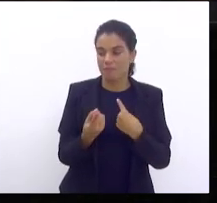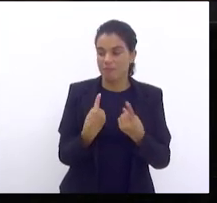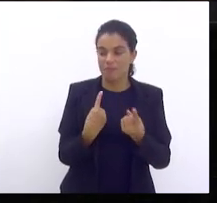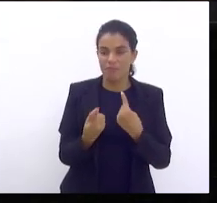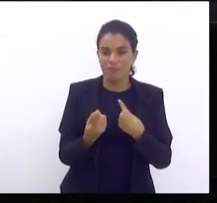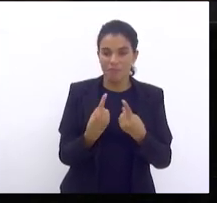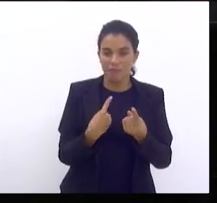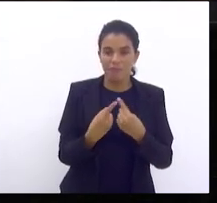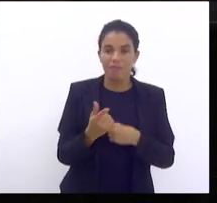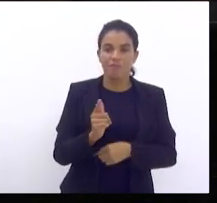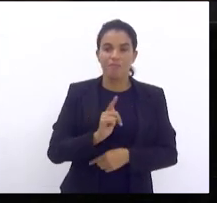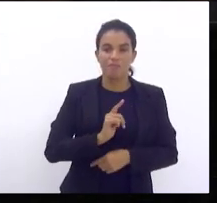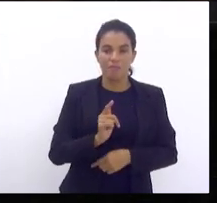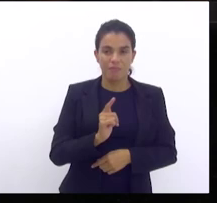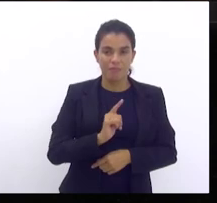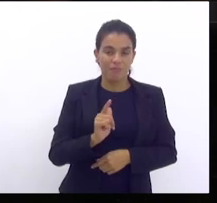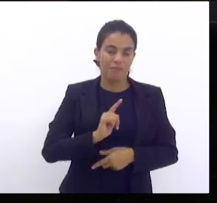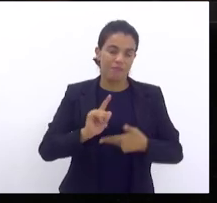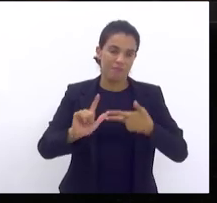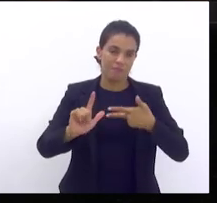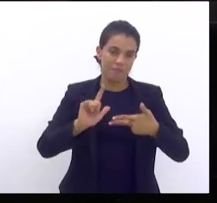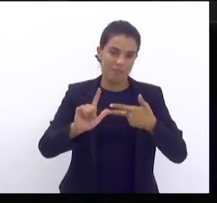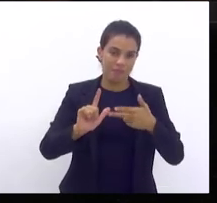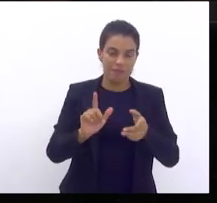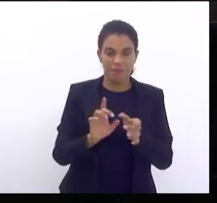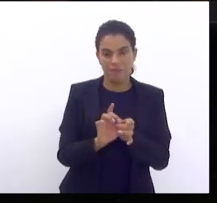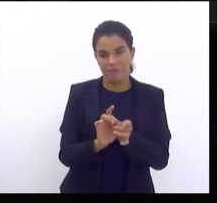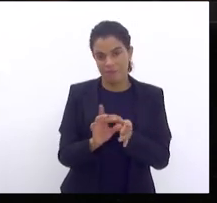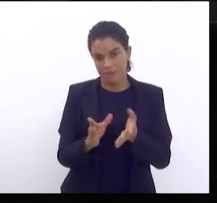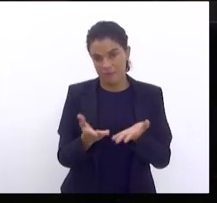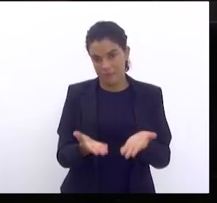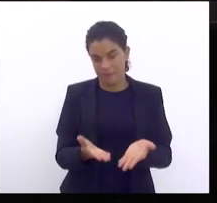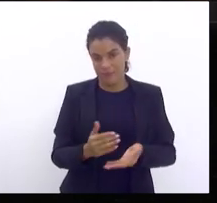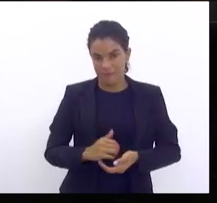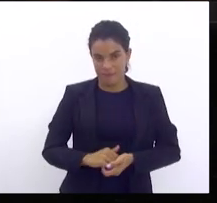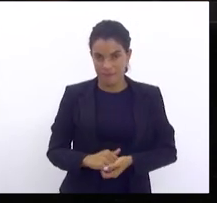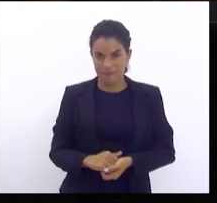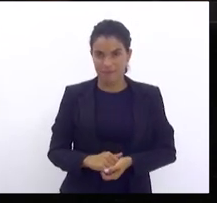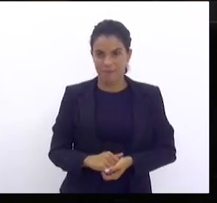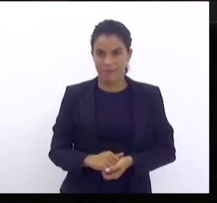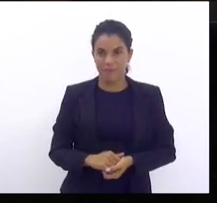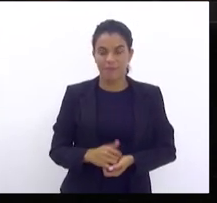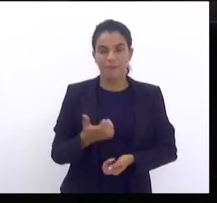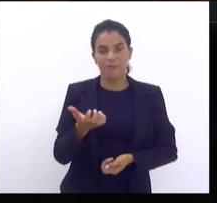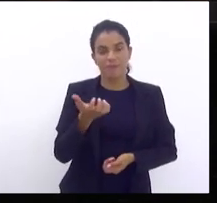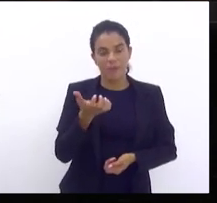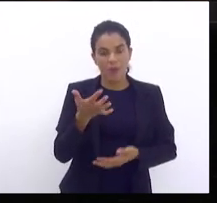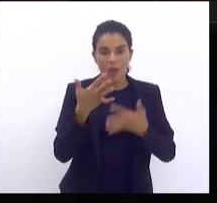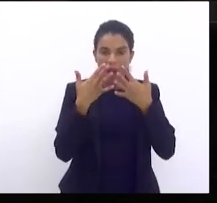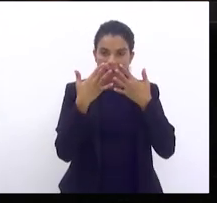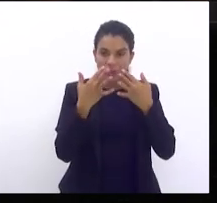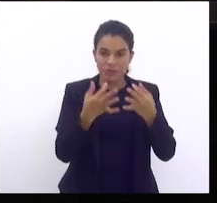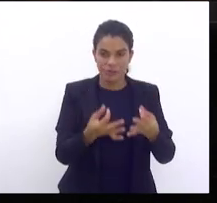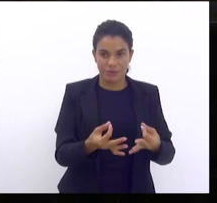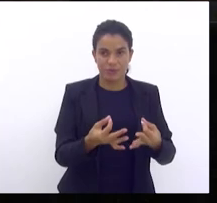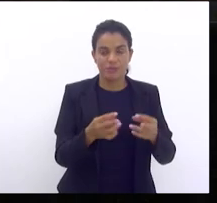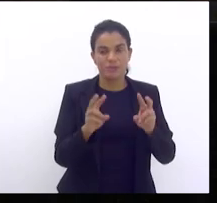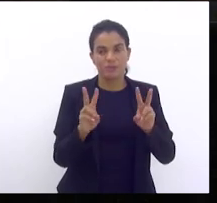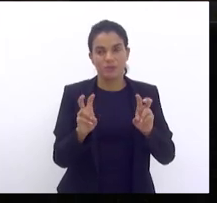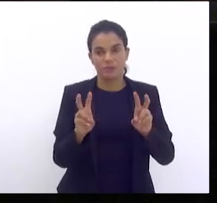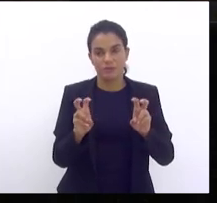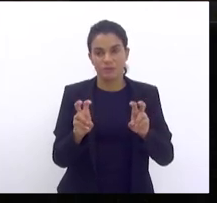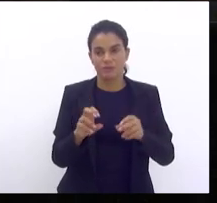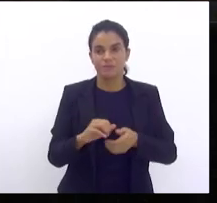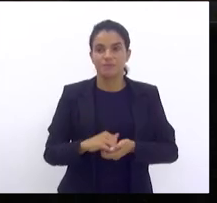existe legislação autorizativa para isso então queria chamar a atenção sobre esse tema